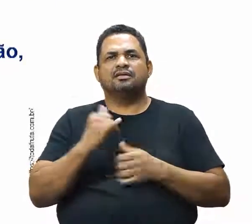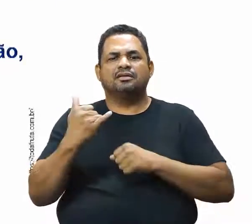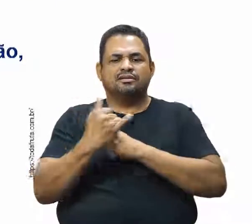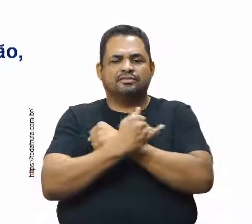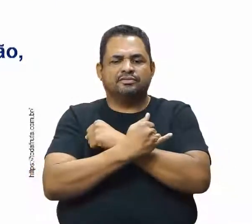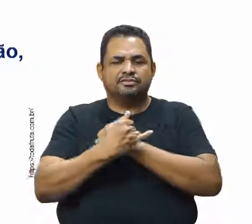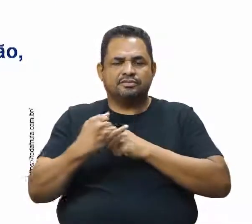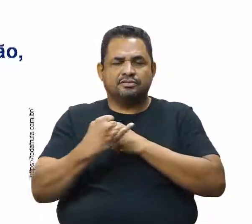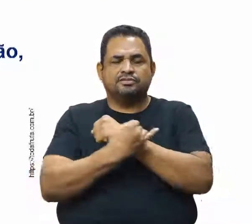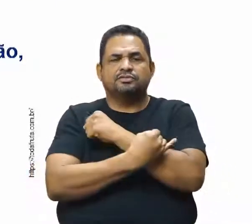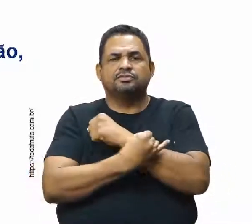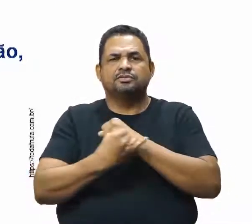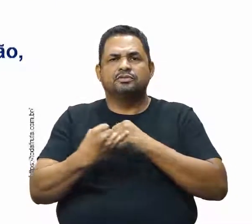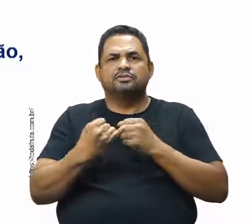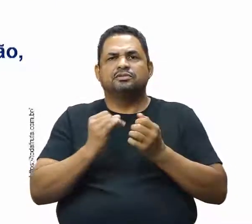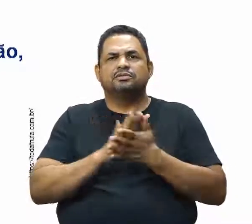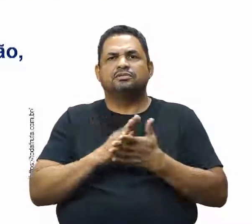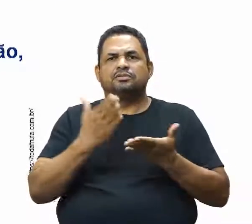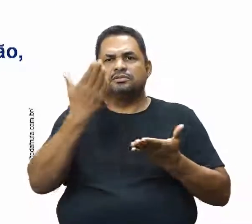energia, que eu estou falando sobre essas